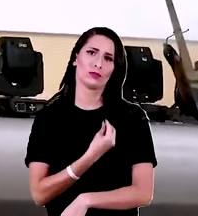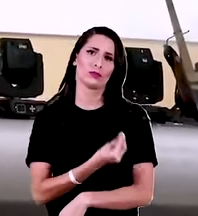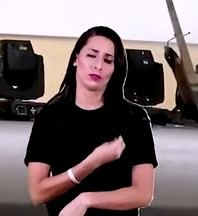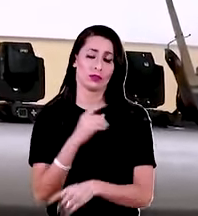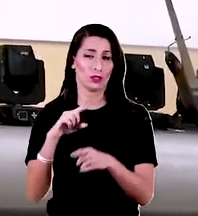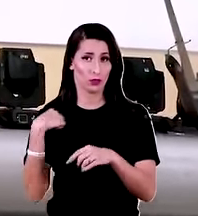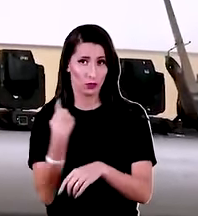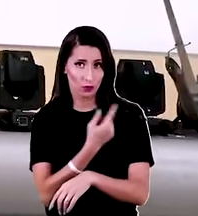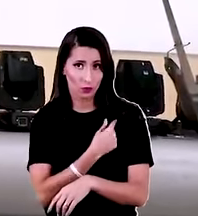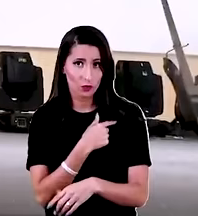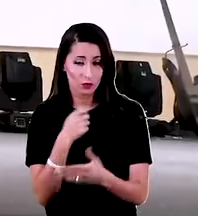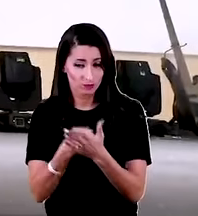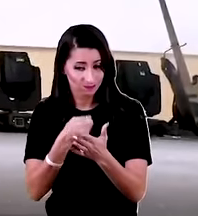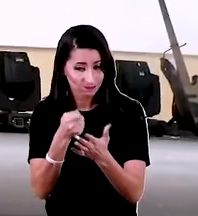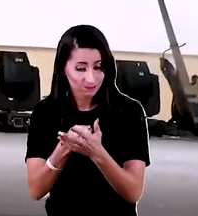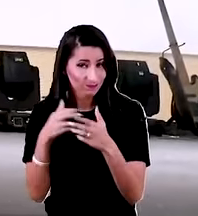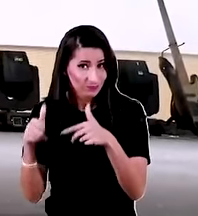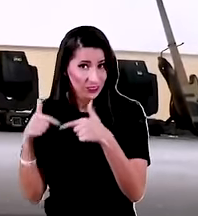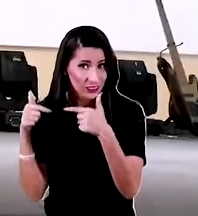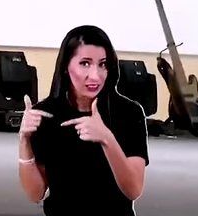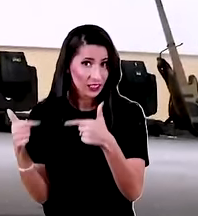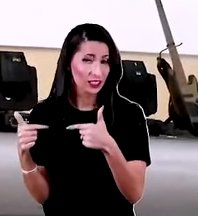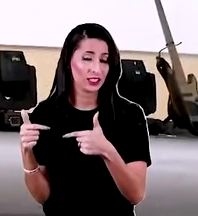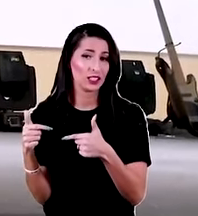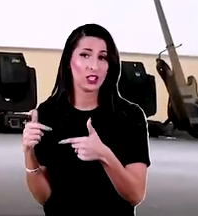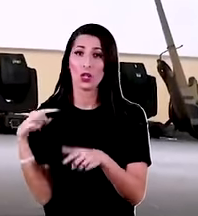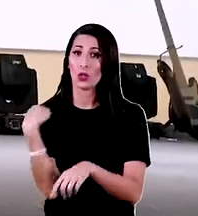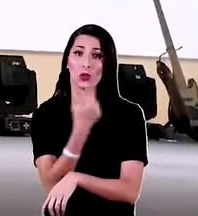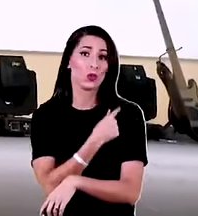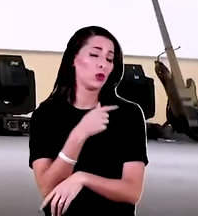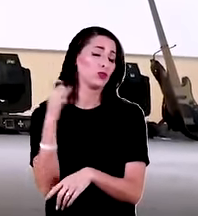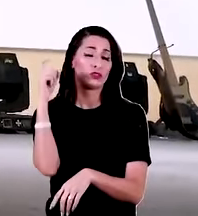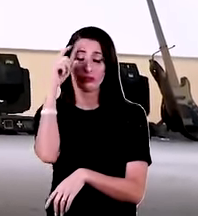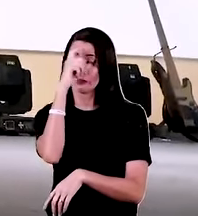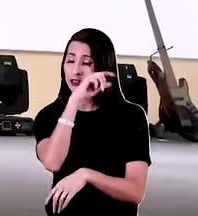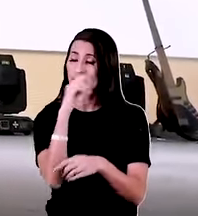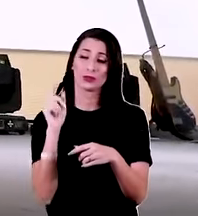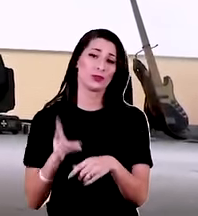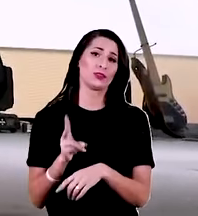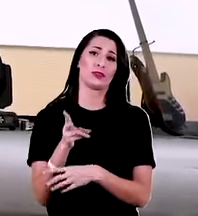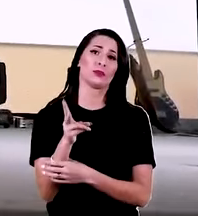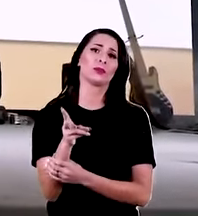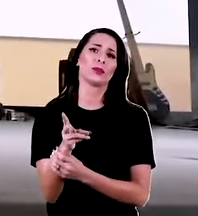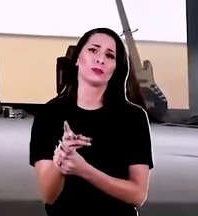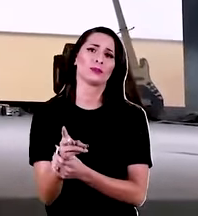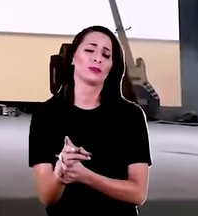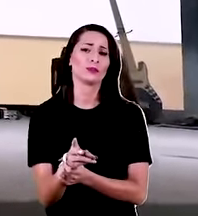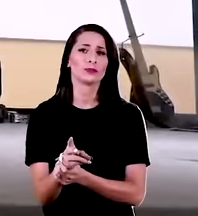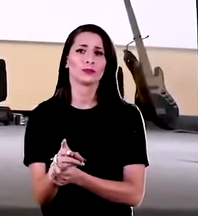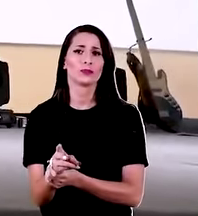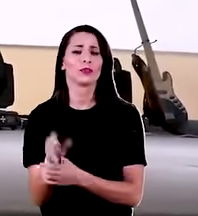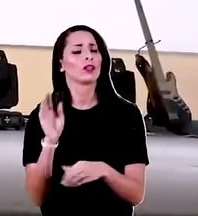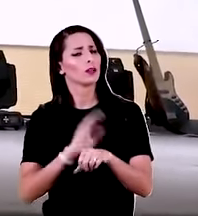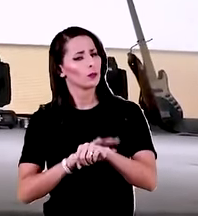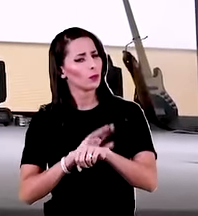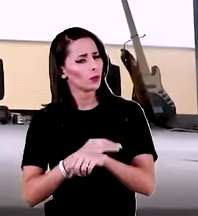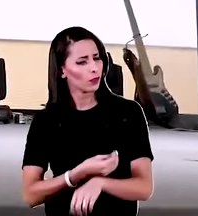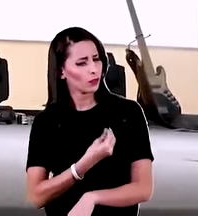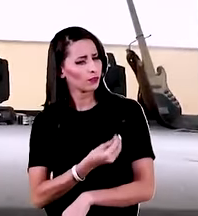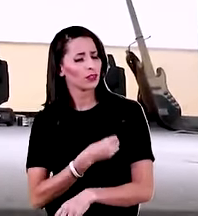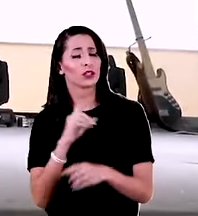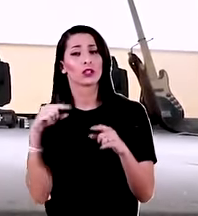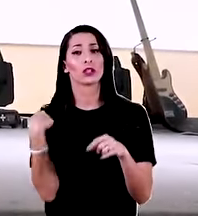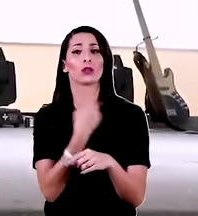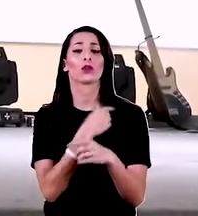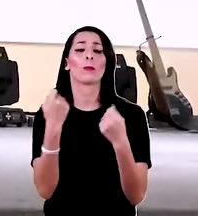vai? Quem aqui está numa batalha? Porque todos nós estamos. A gente vai ter momento da vida que a gente vai ter que cavar um